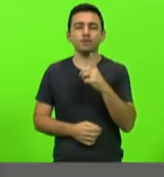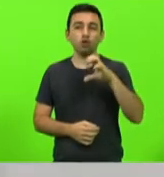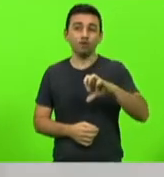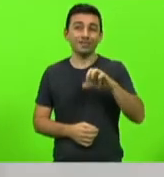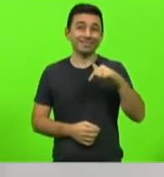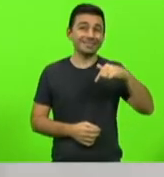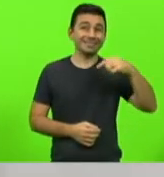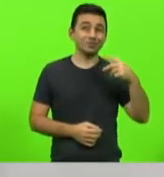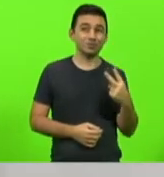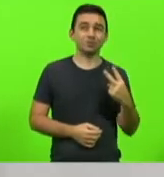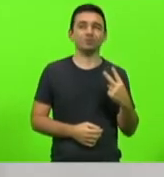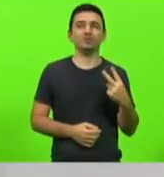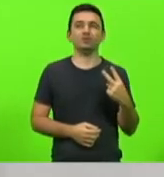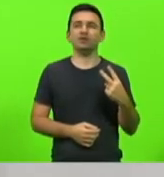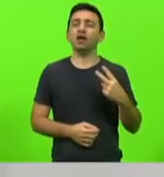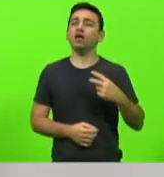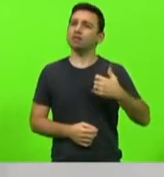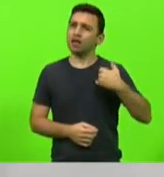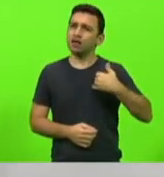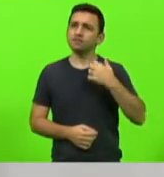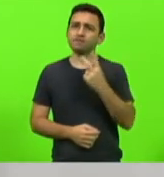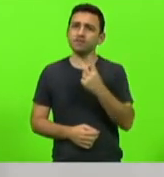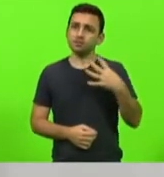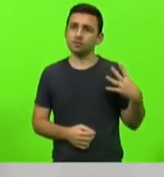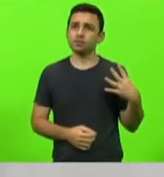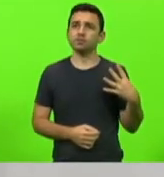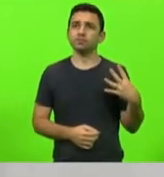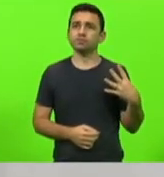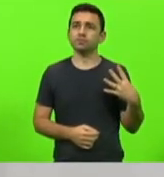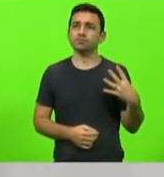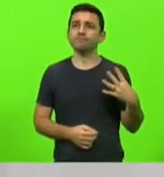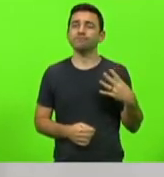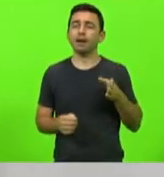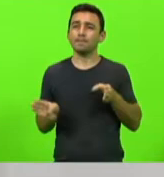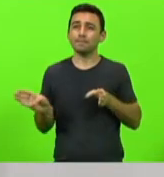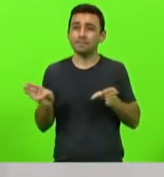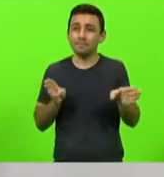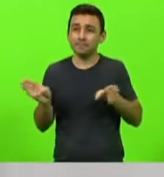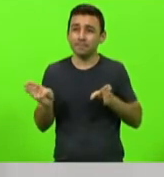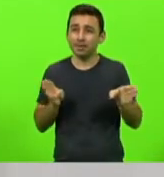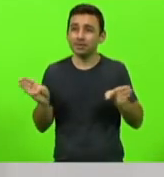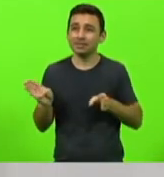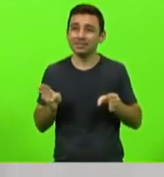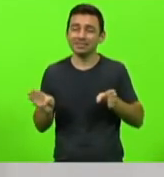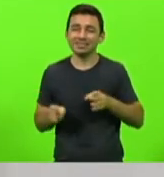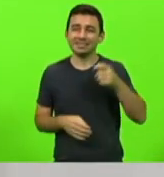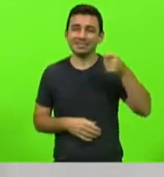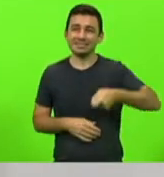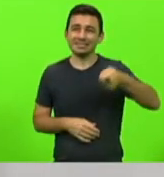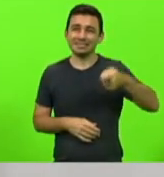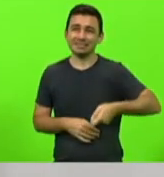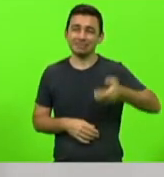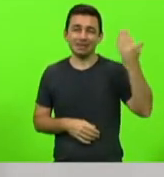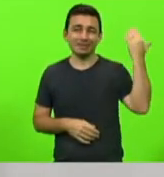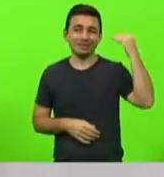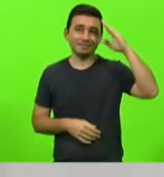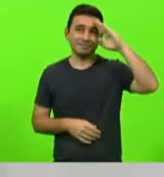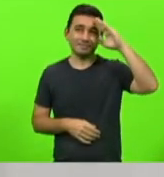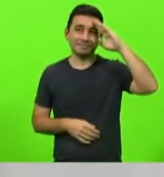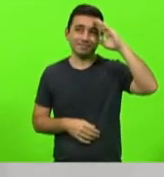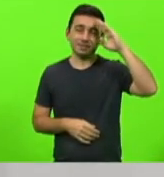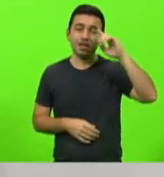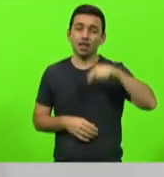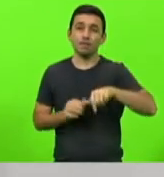1972, com apenas 24 anos, em pleno período de ditadura militar. Tornou-se a